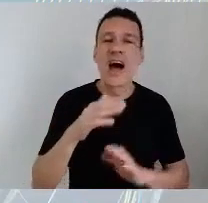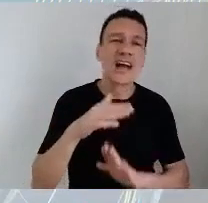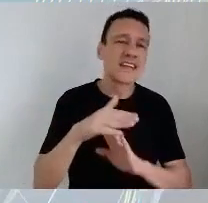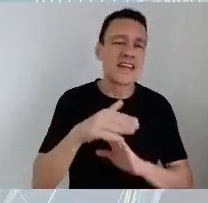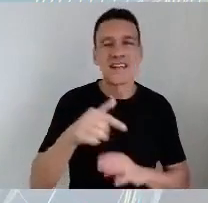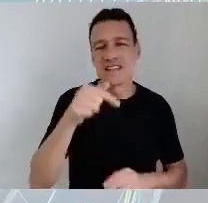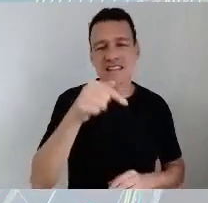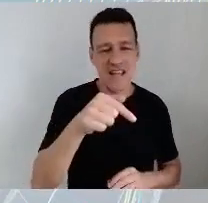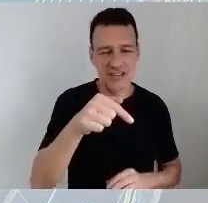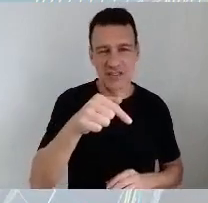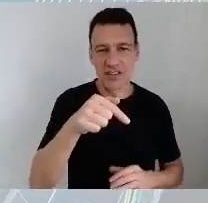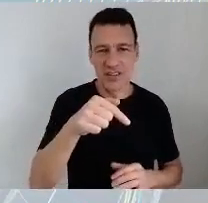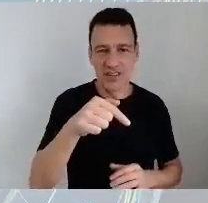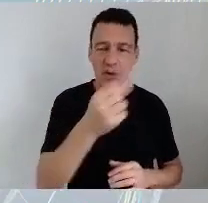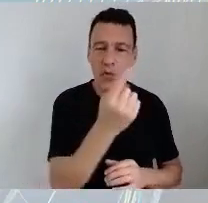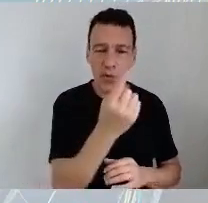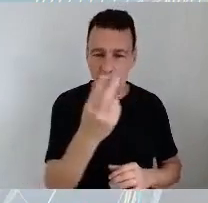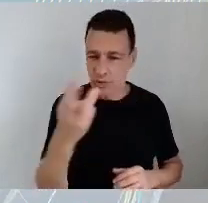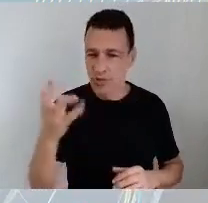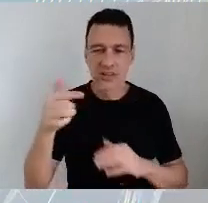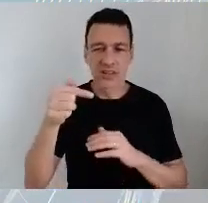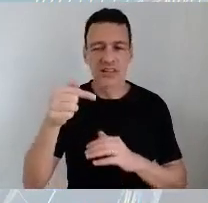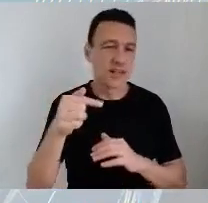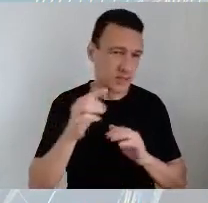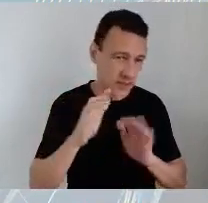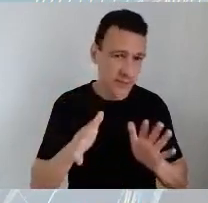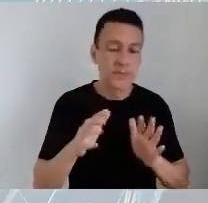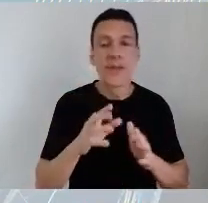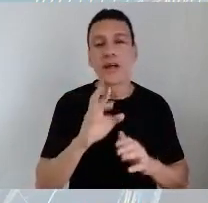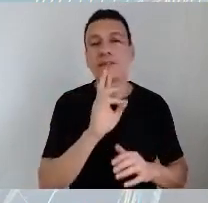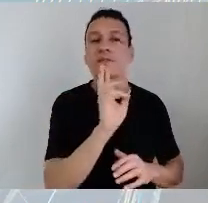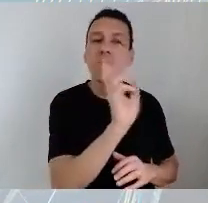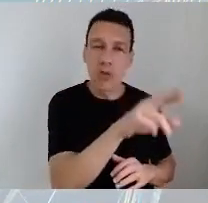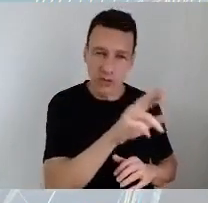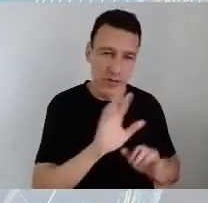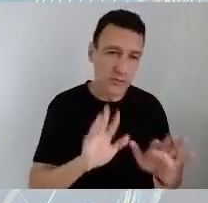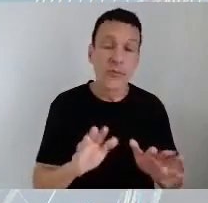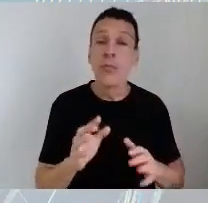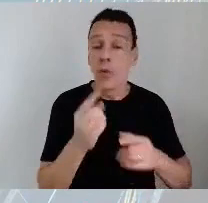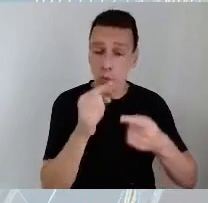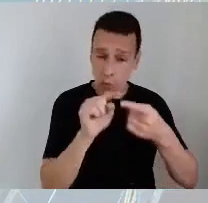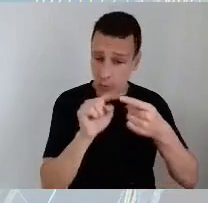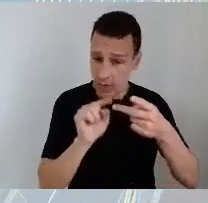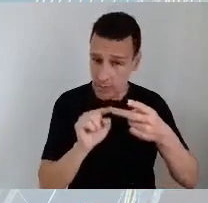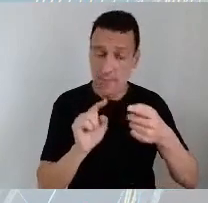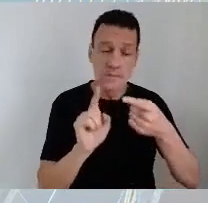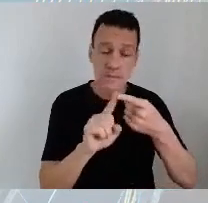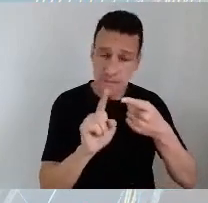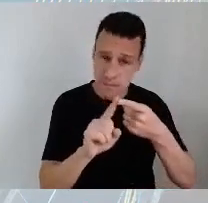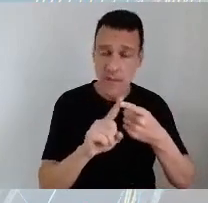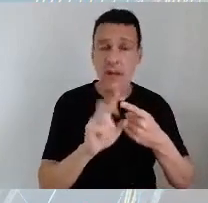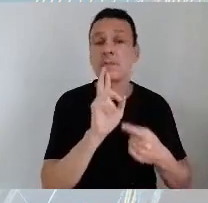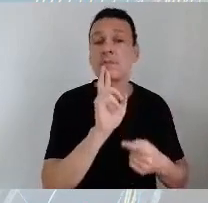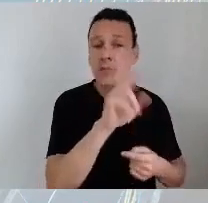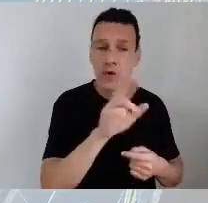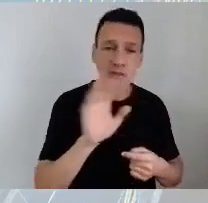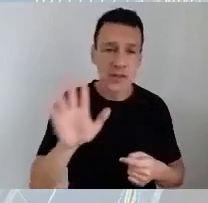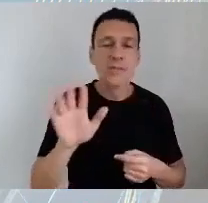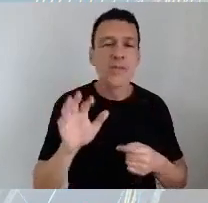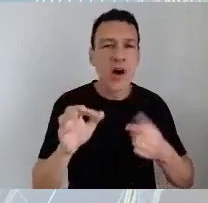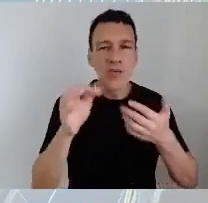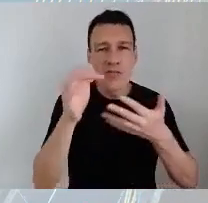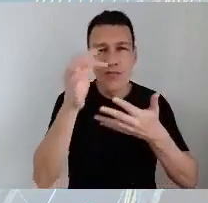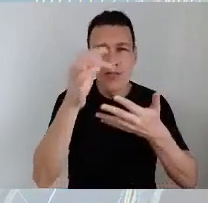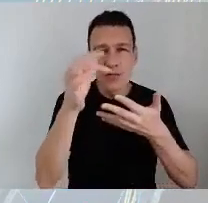né, as afirmativas. Uma das afirmativas corresponde às funcionalidades, se as funcionalidades testadas atendem